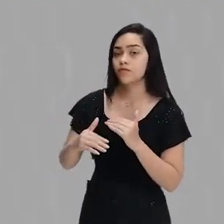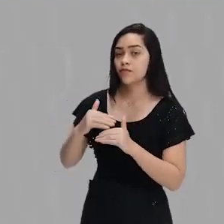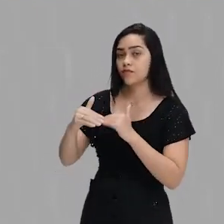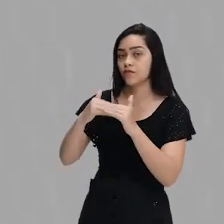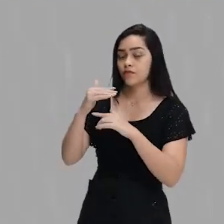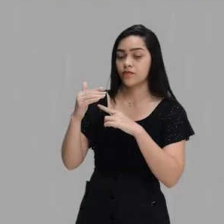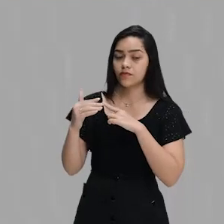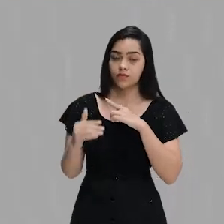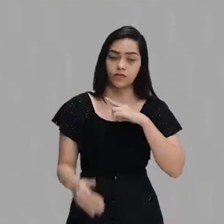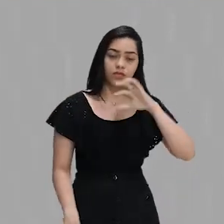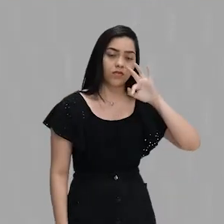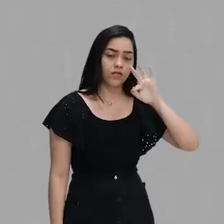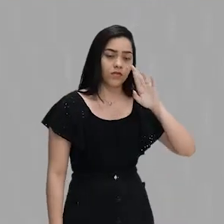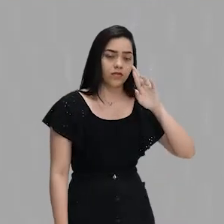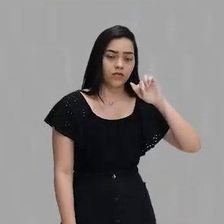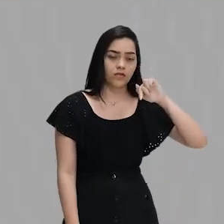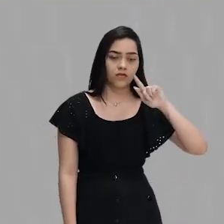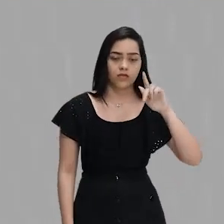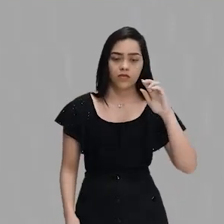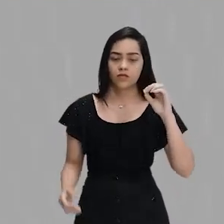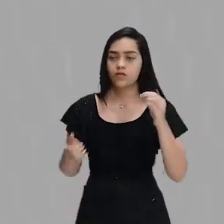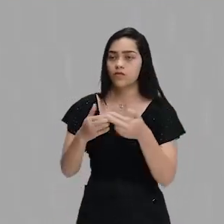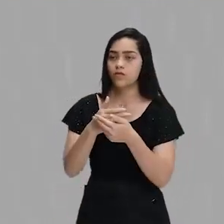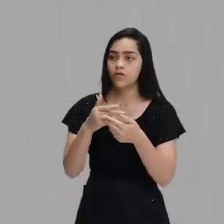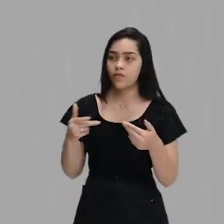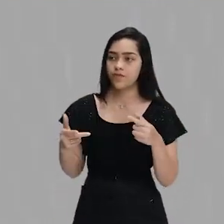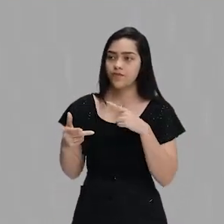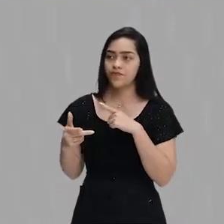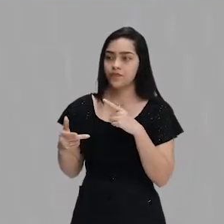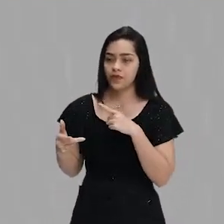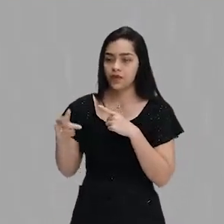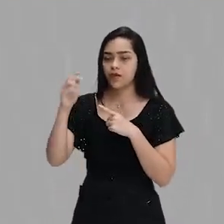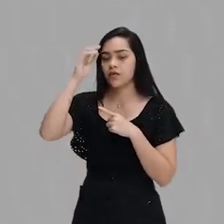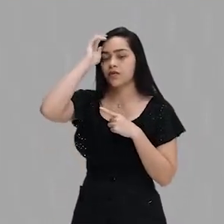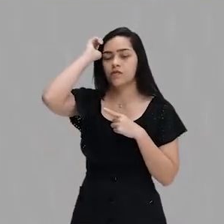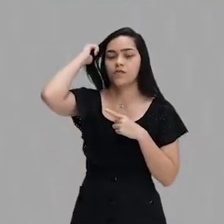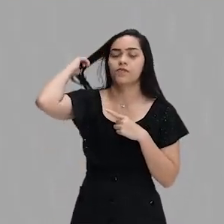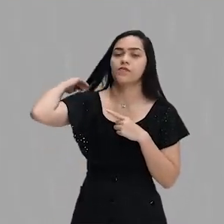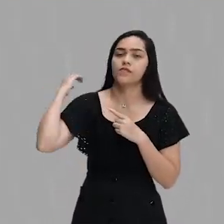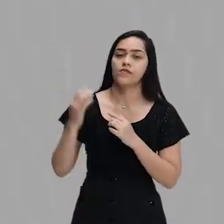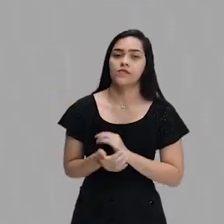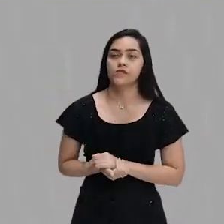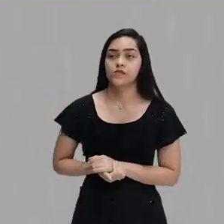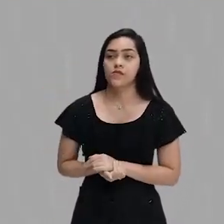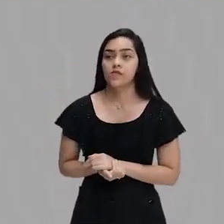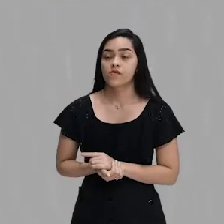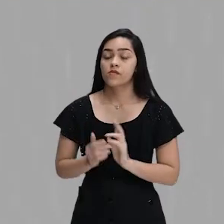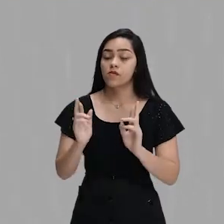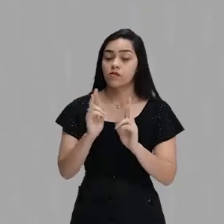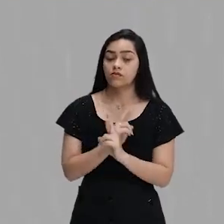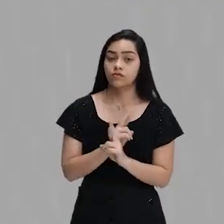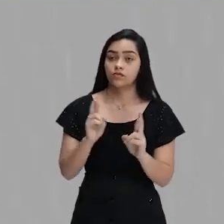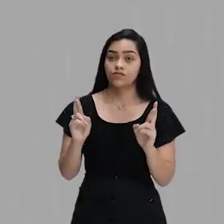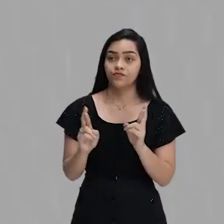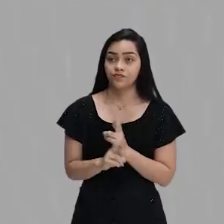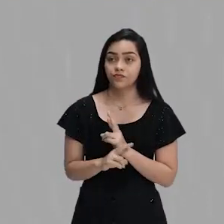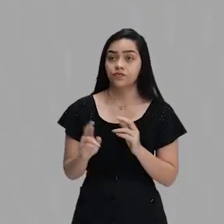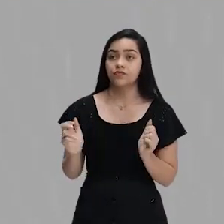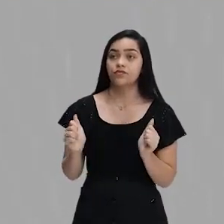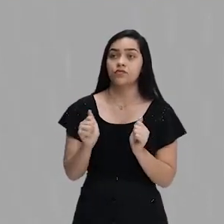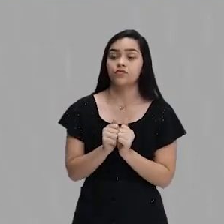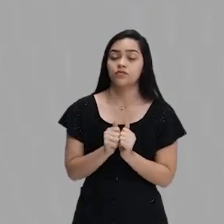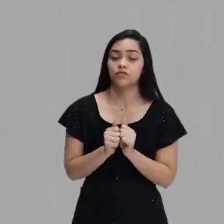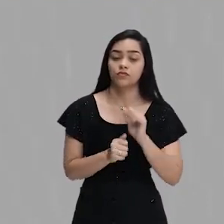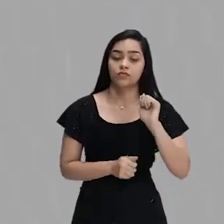um fungo, né, várias ínfas, vários filamentos de fungo associado com um tipo